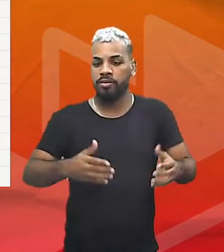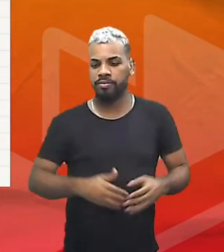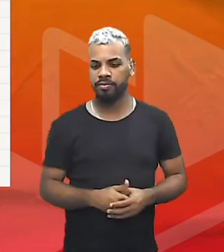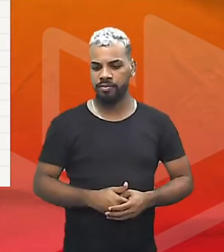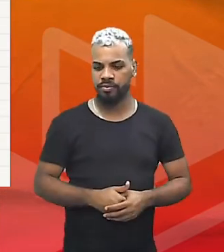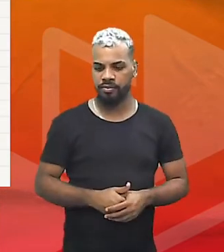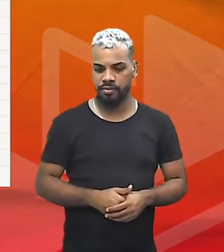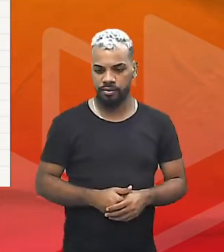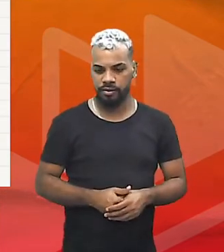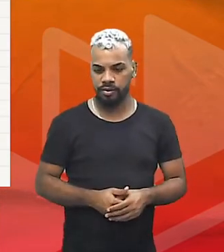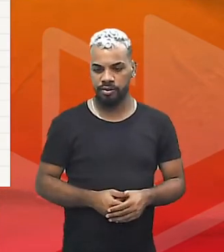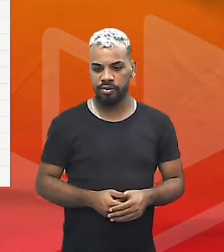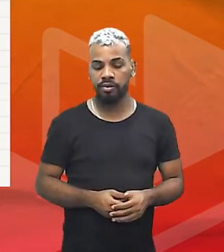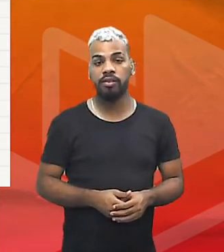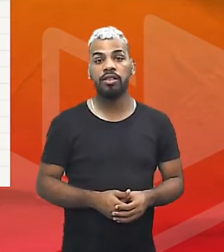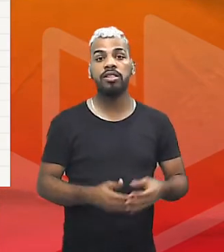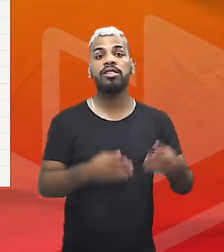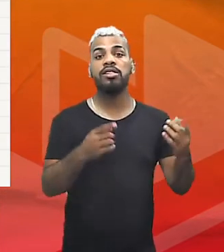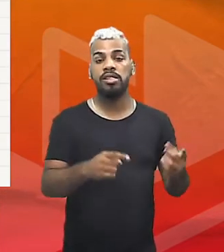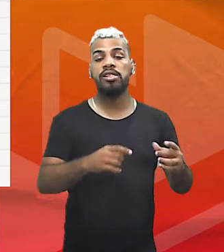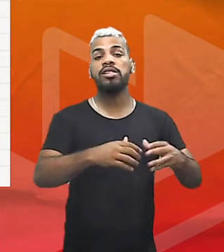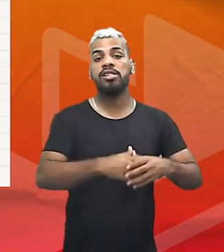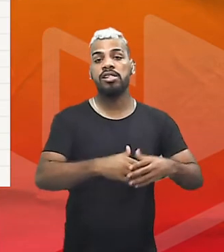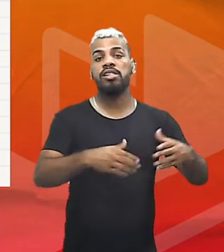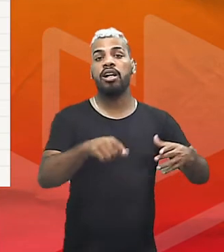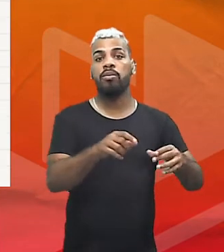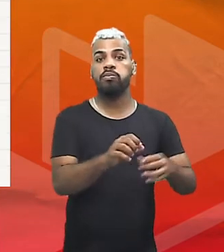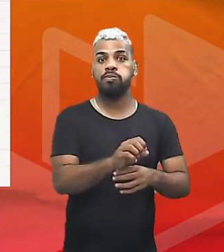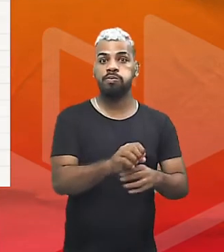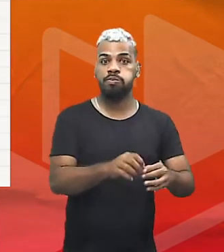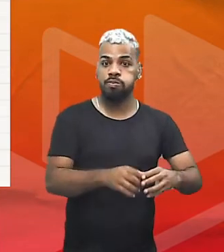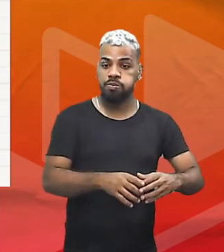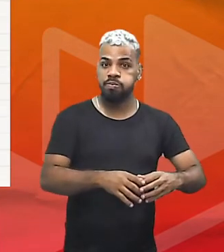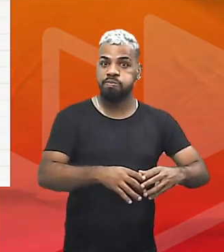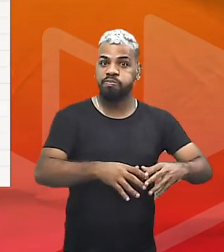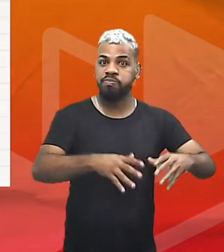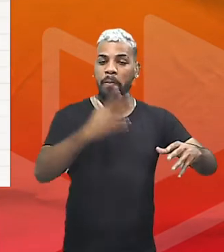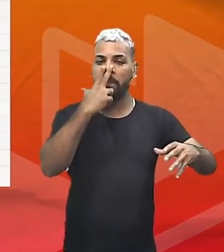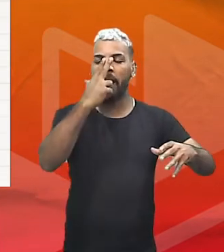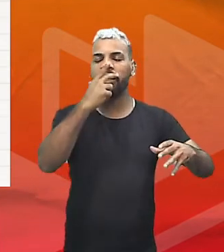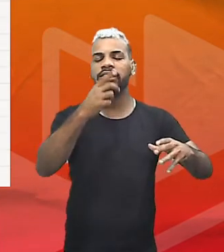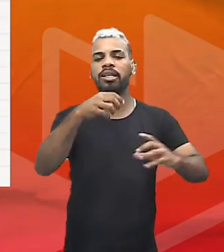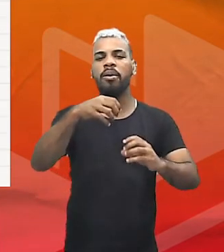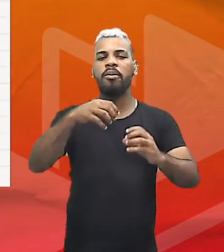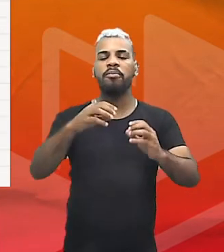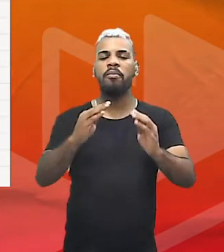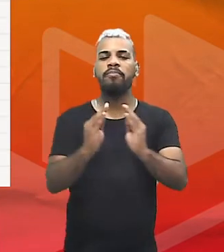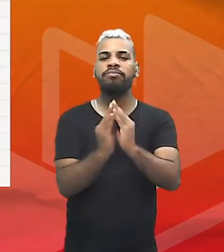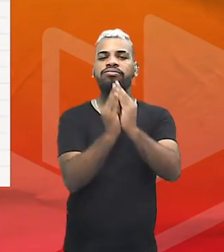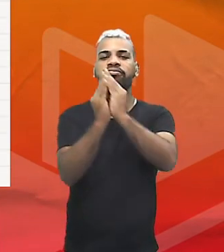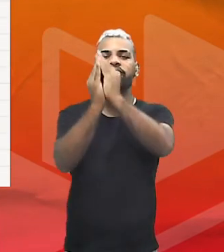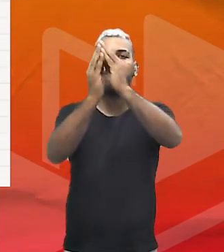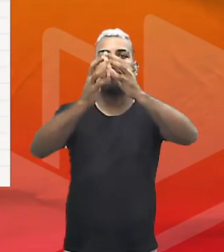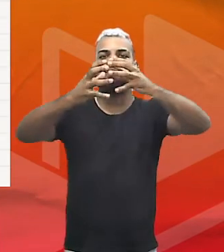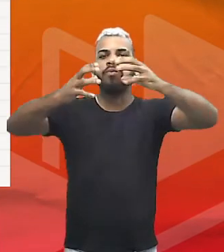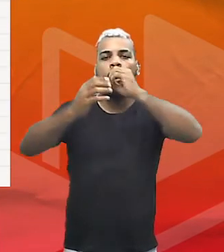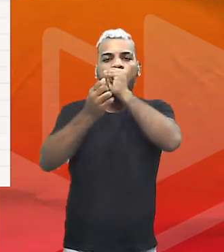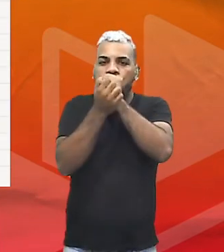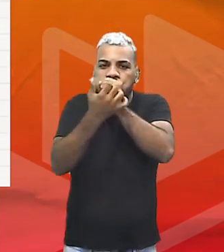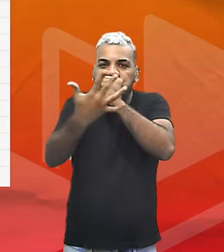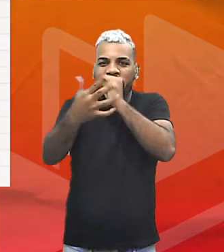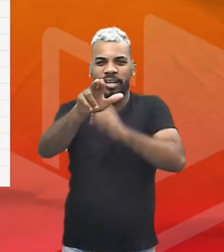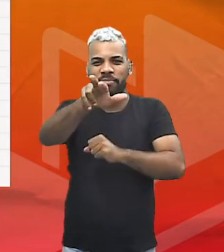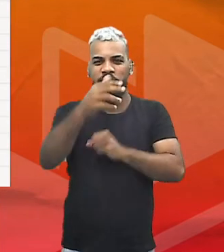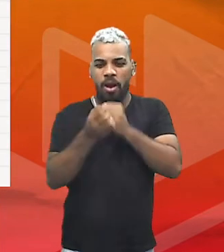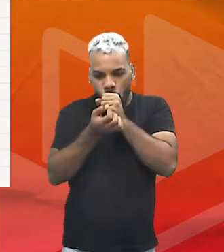crescendo naquela massa tá liberando o gás carbônico ela enche igual um balão é por isso que se você botar muito fermento e pouco a massa ela vai